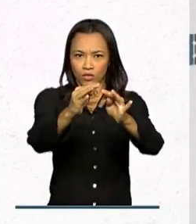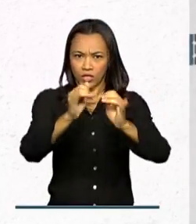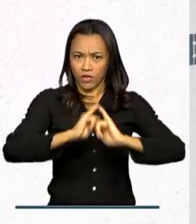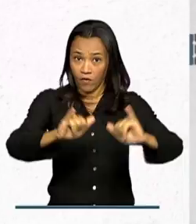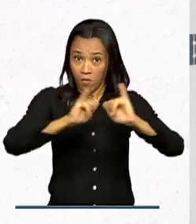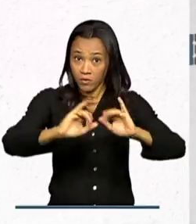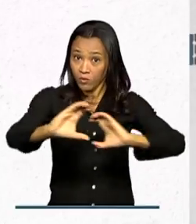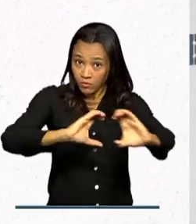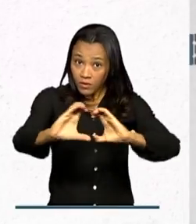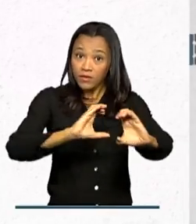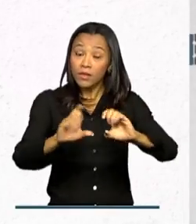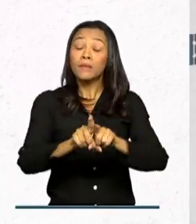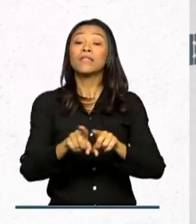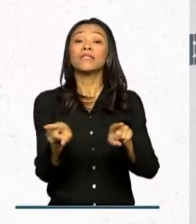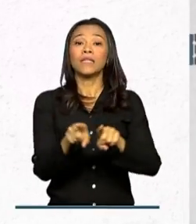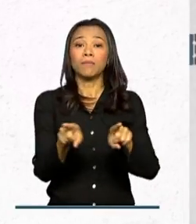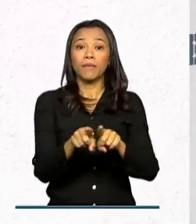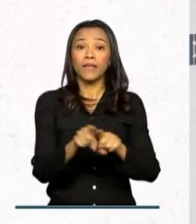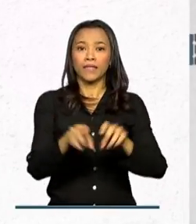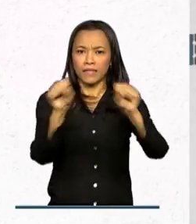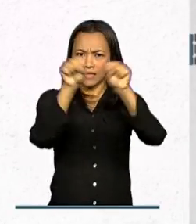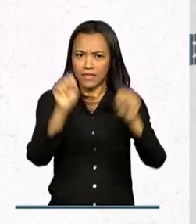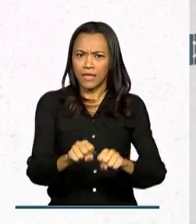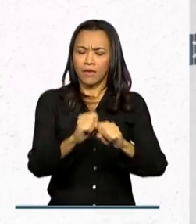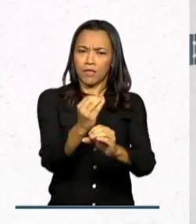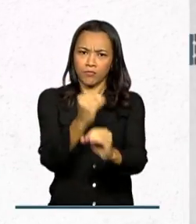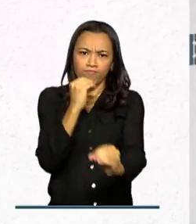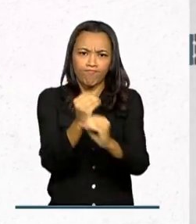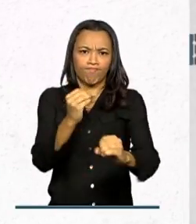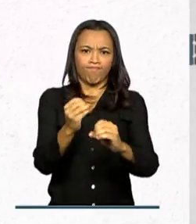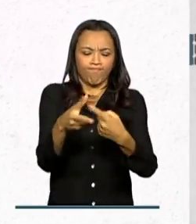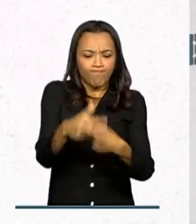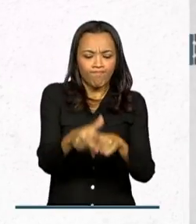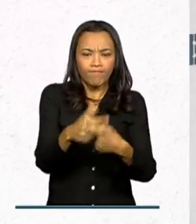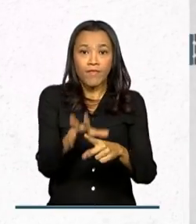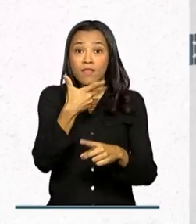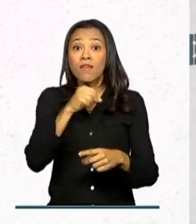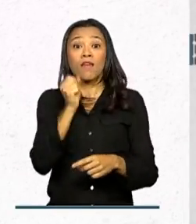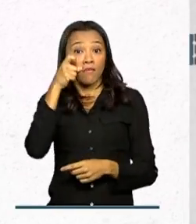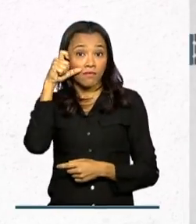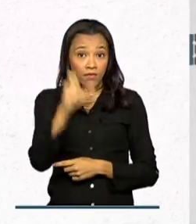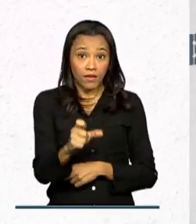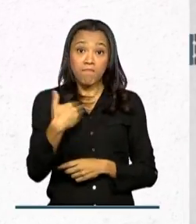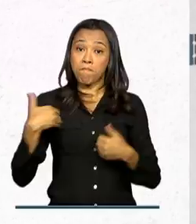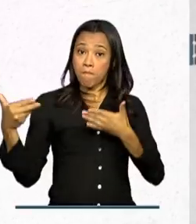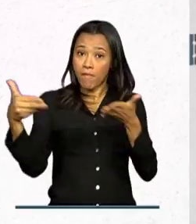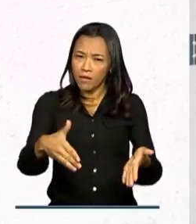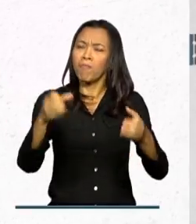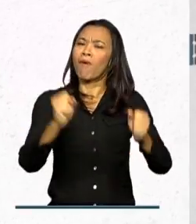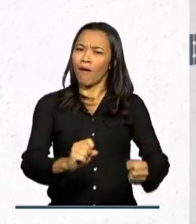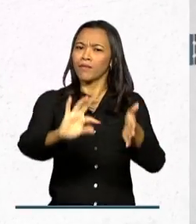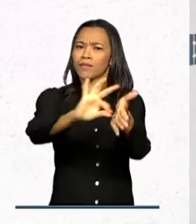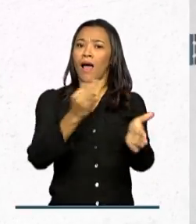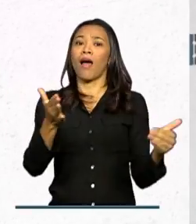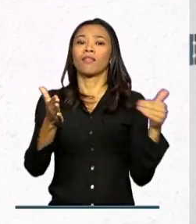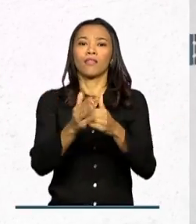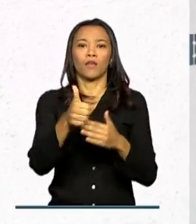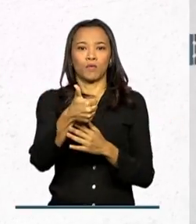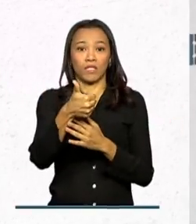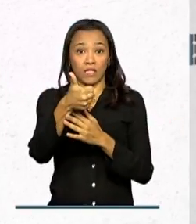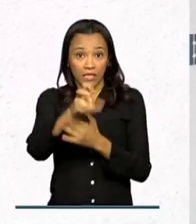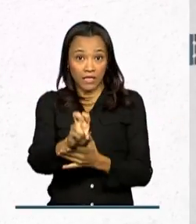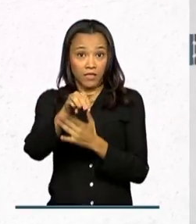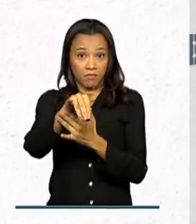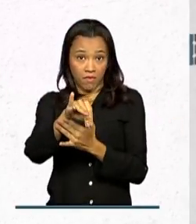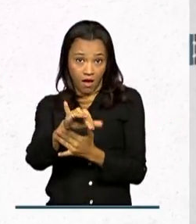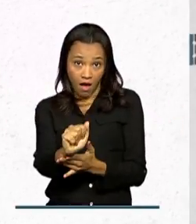e comunicação e sistemas de engenharia mecânica. Os interessados em participar podem se inscrever até o dia 15 de